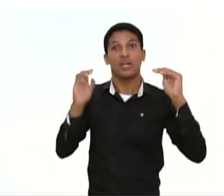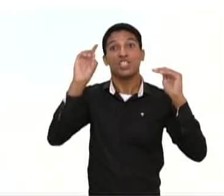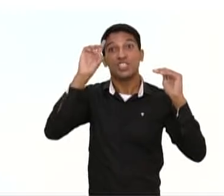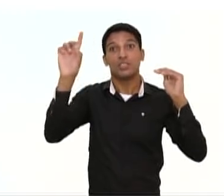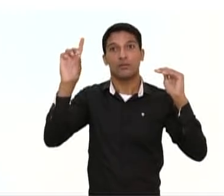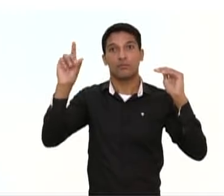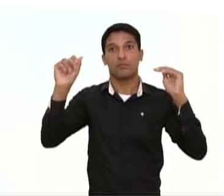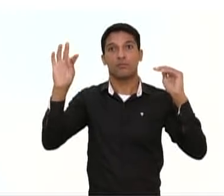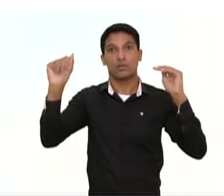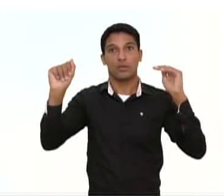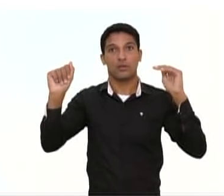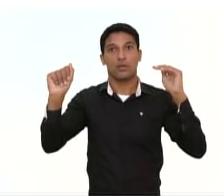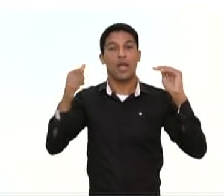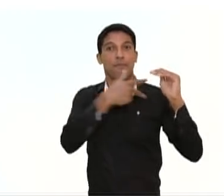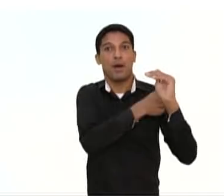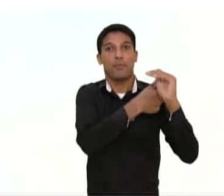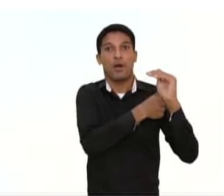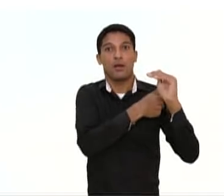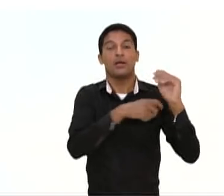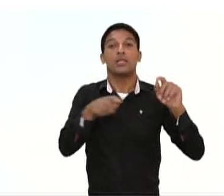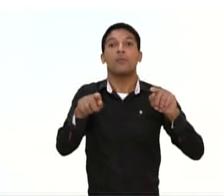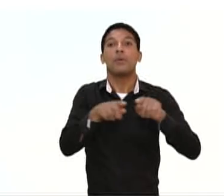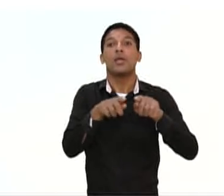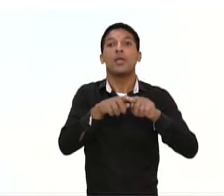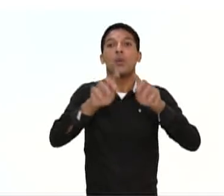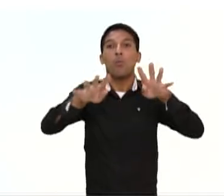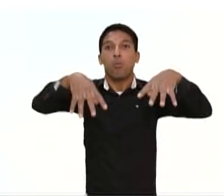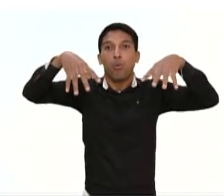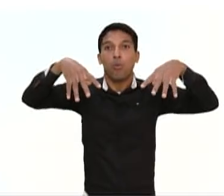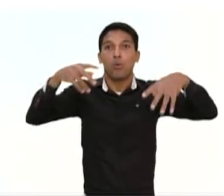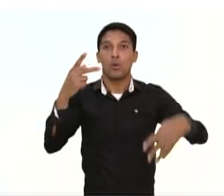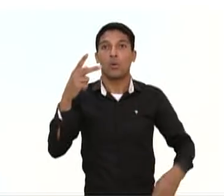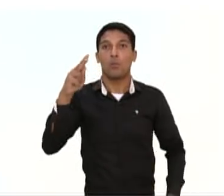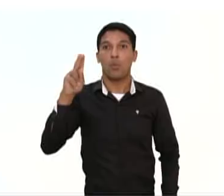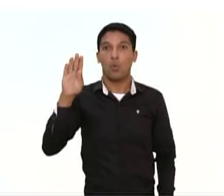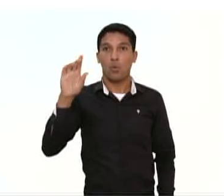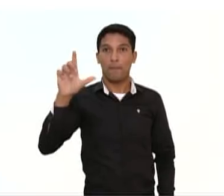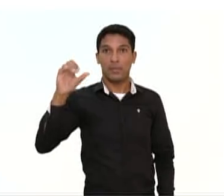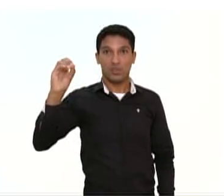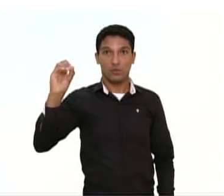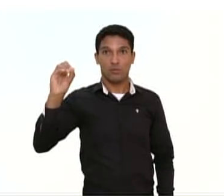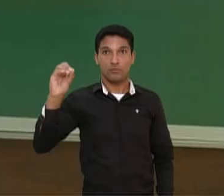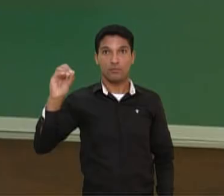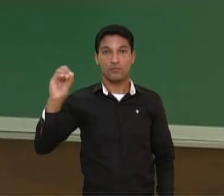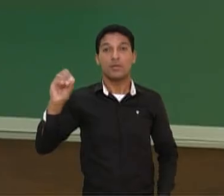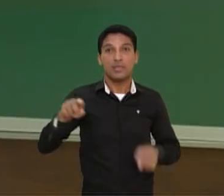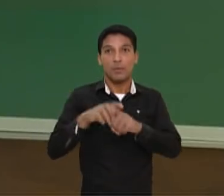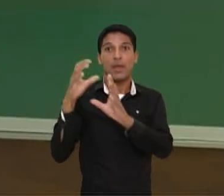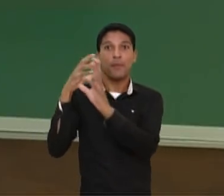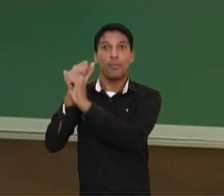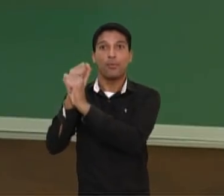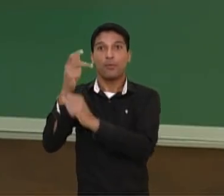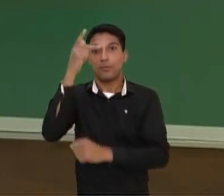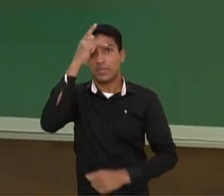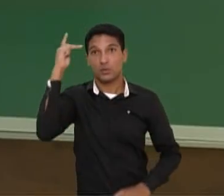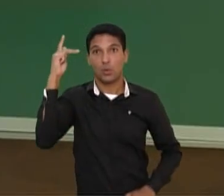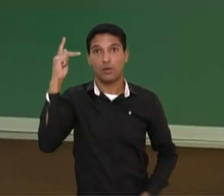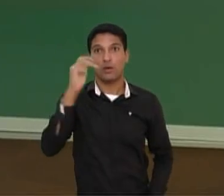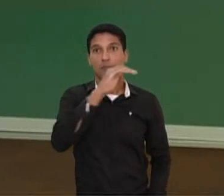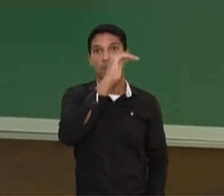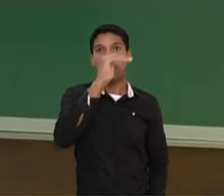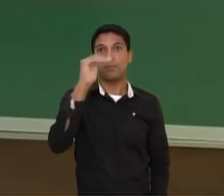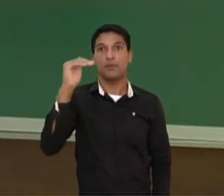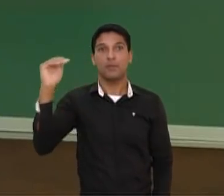o público-alvo e a quantidade de pessoas que se vacinaram. Então, por exemplo, no dia 5 a 23 de abril